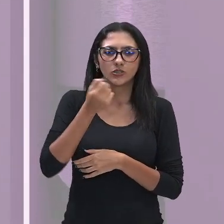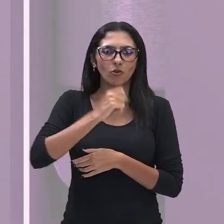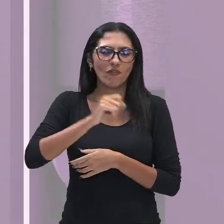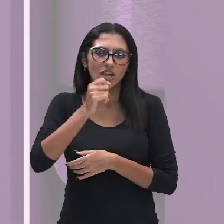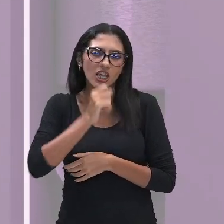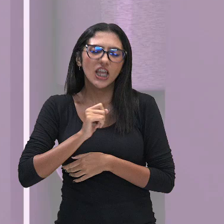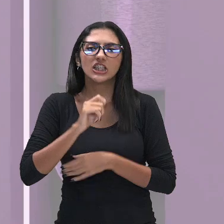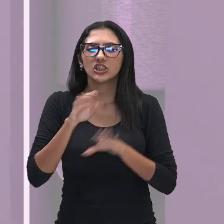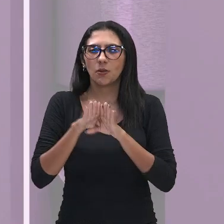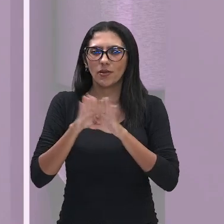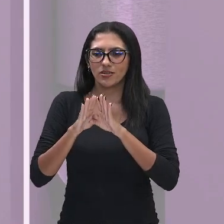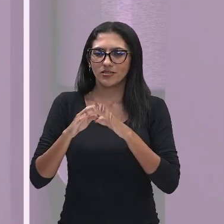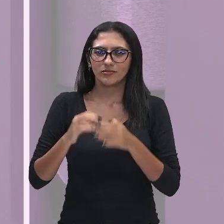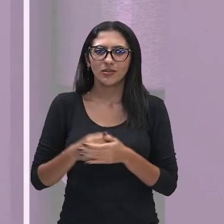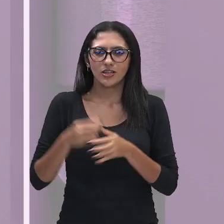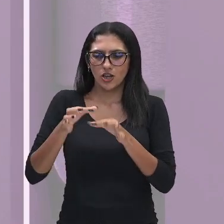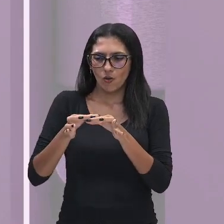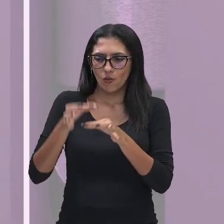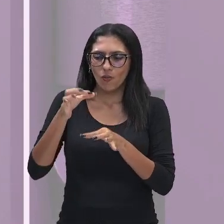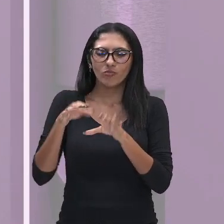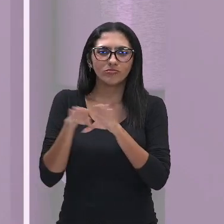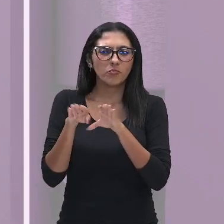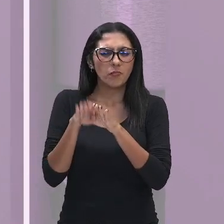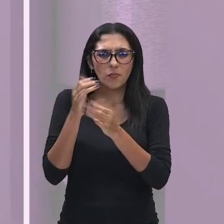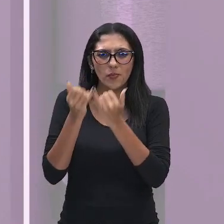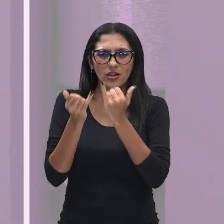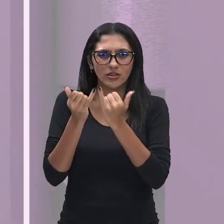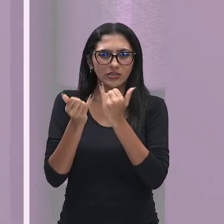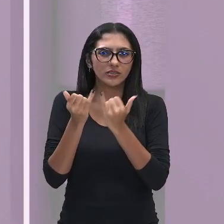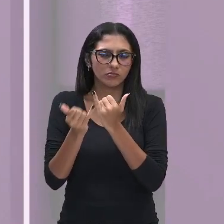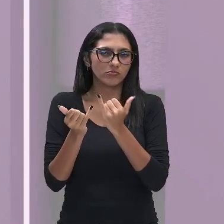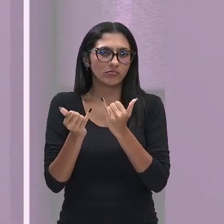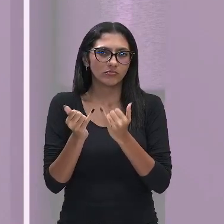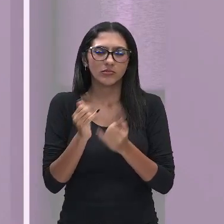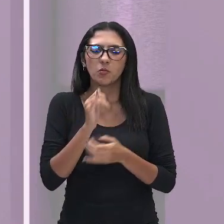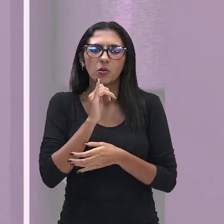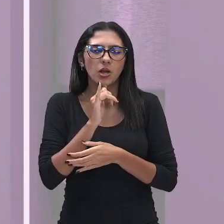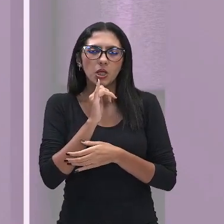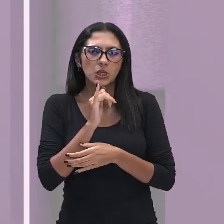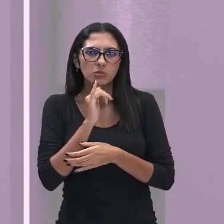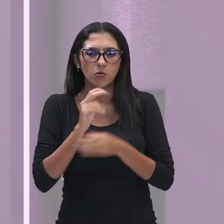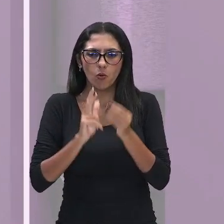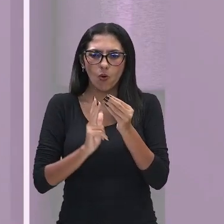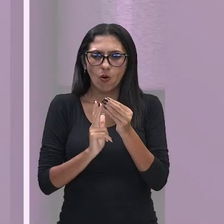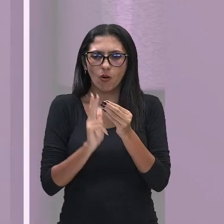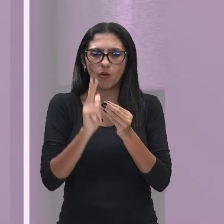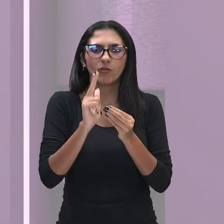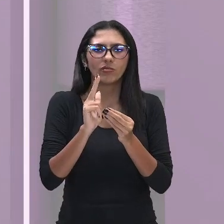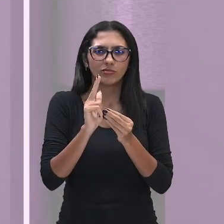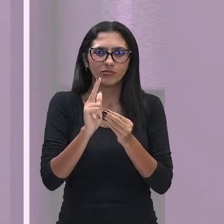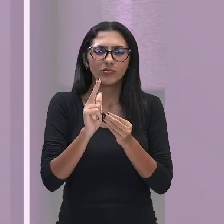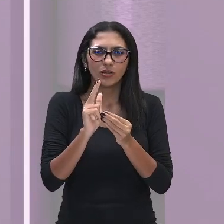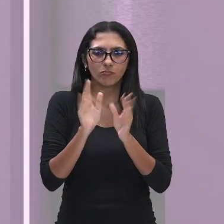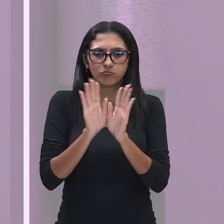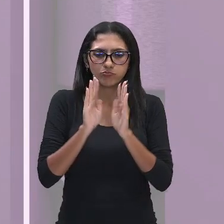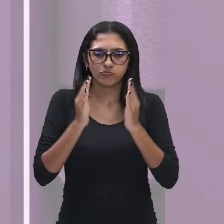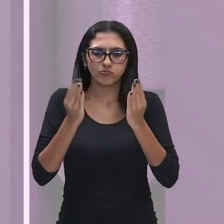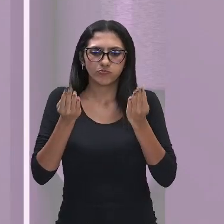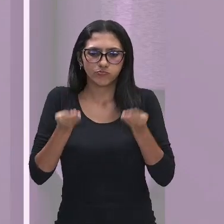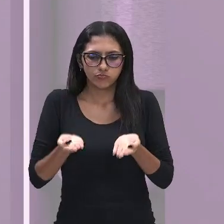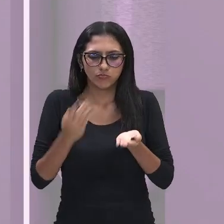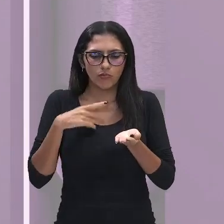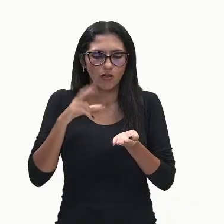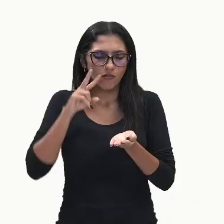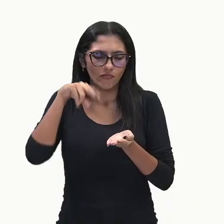aquele chapéu, fizesse um corte e nele você abrisse, tá bom? E aí a gente vai ter a nossa planificação.